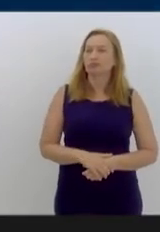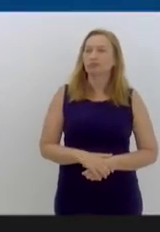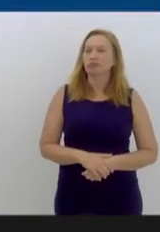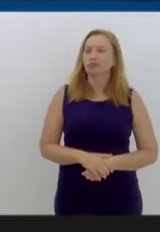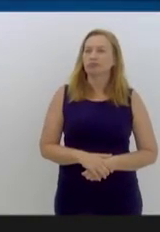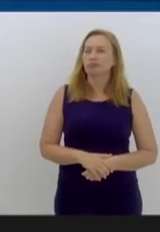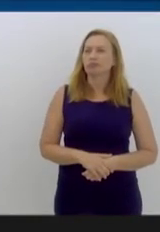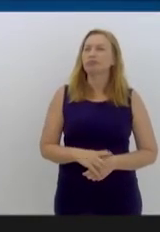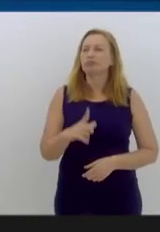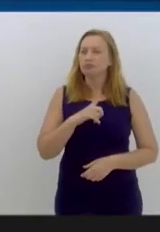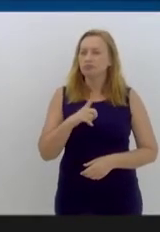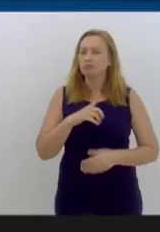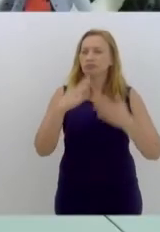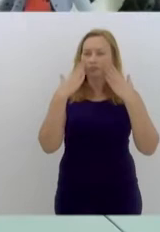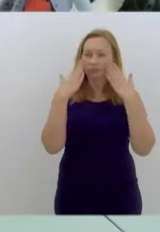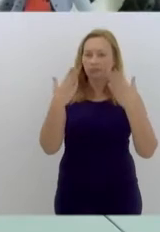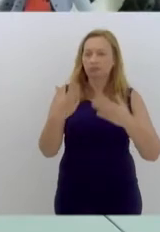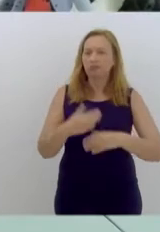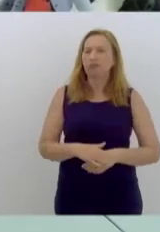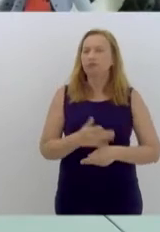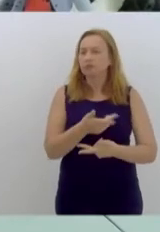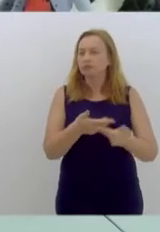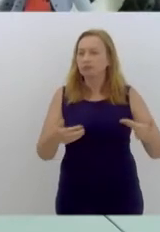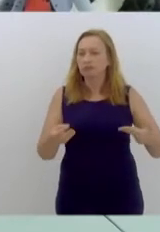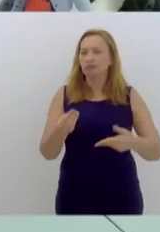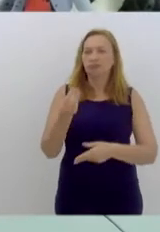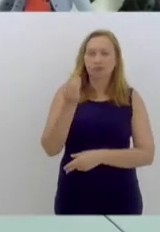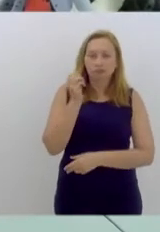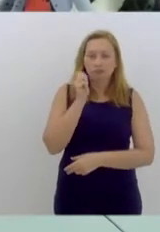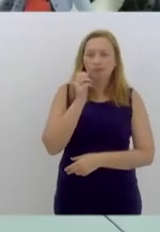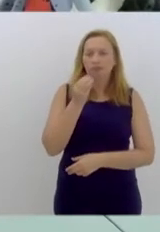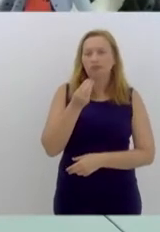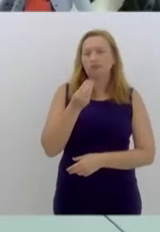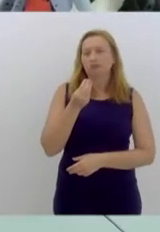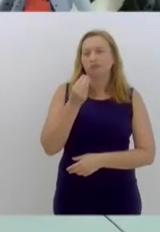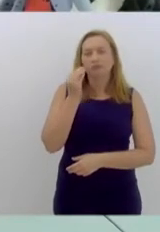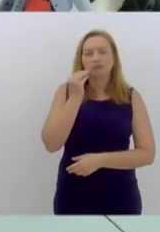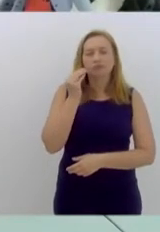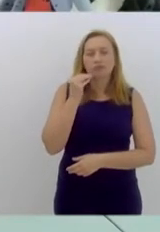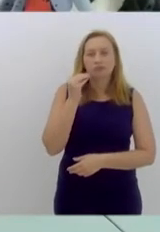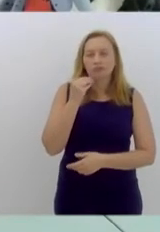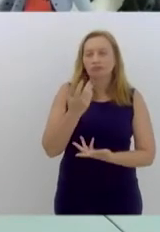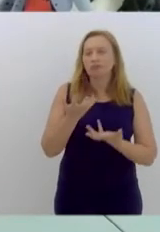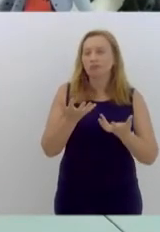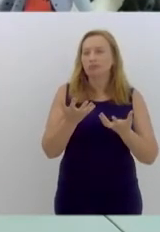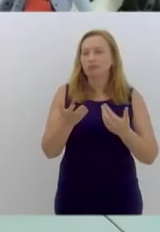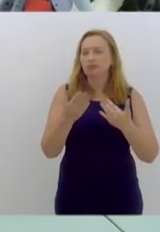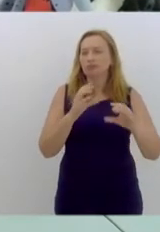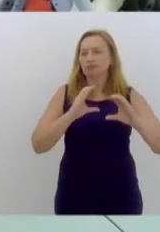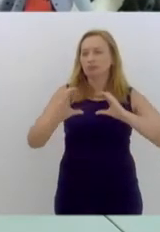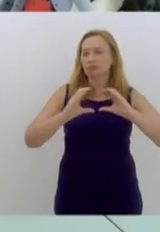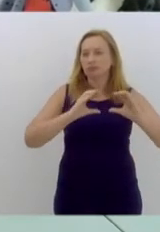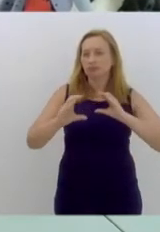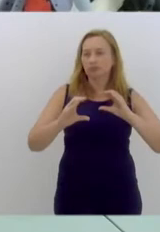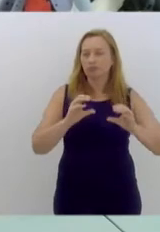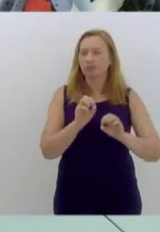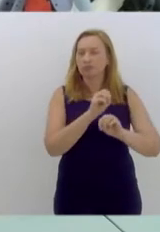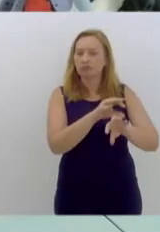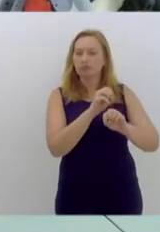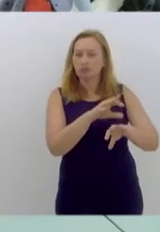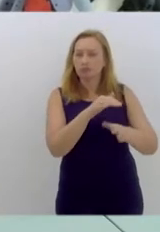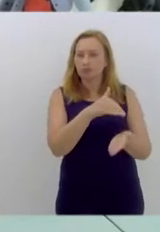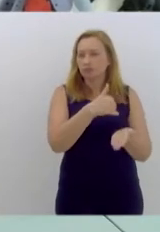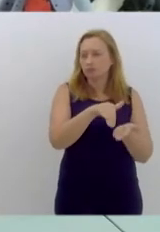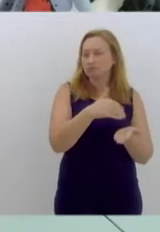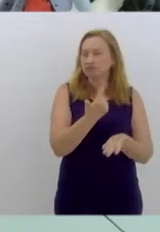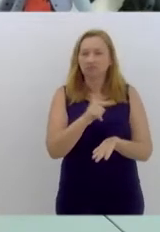aqui temos representação da Undime, inúmeras tentativas da Undime de abrir uma interlocução com a Seduc e mal sucedidas. Não se tem,